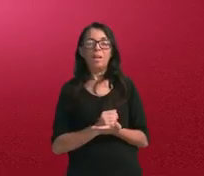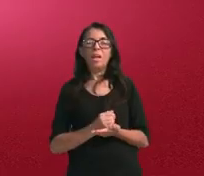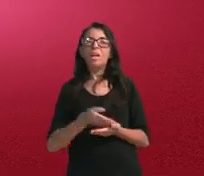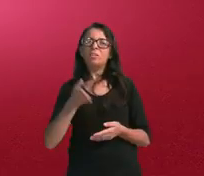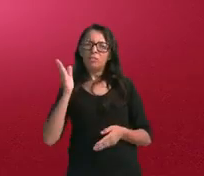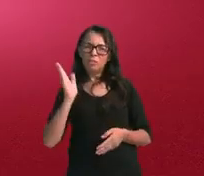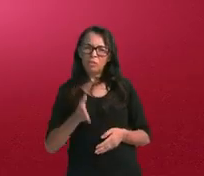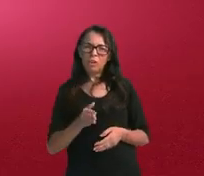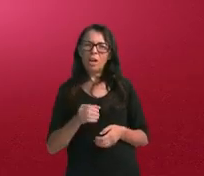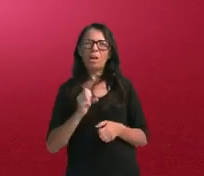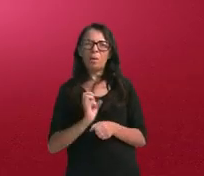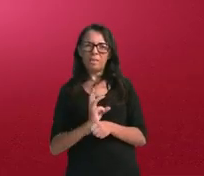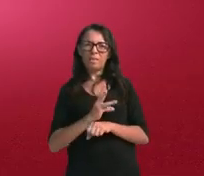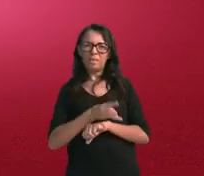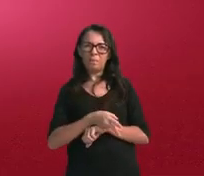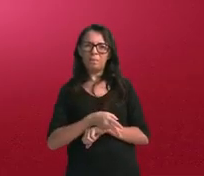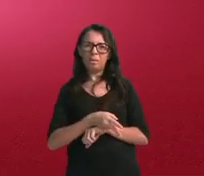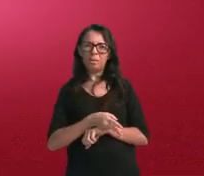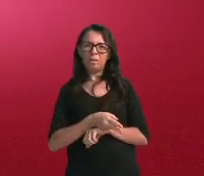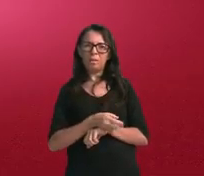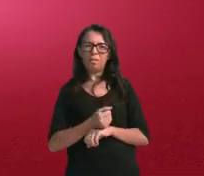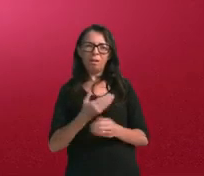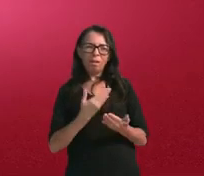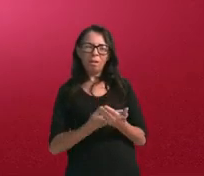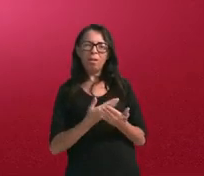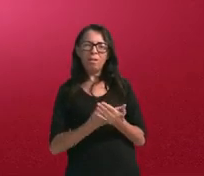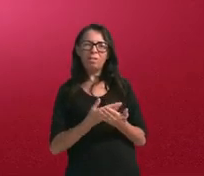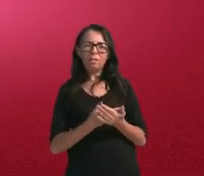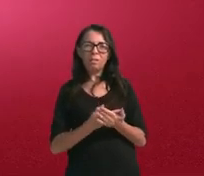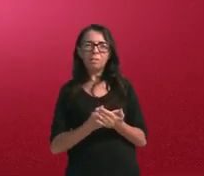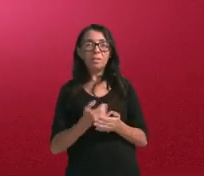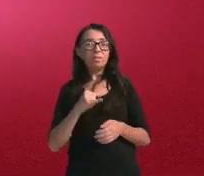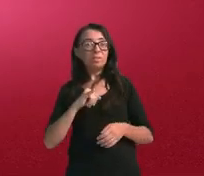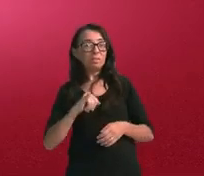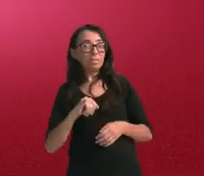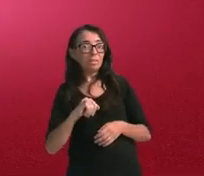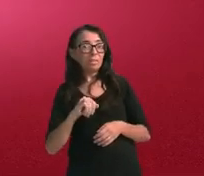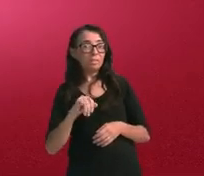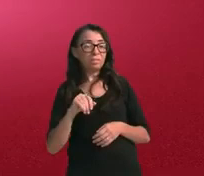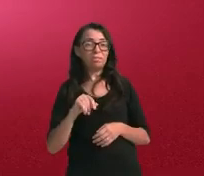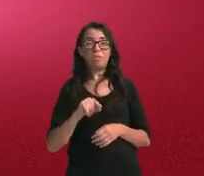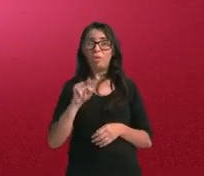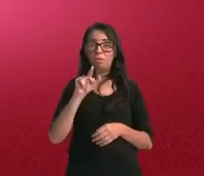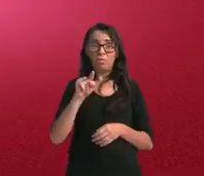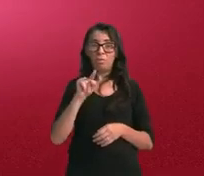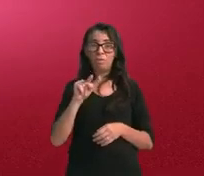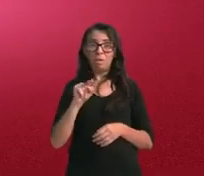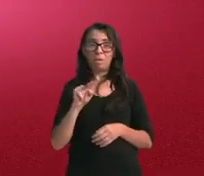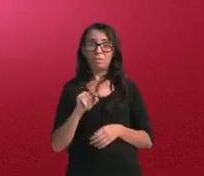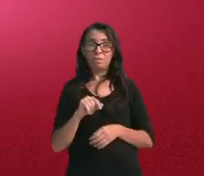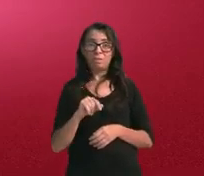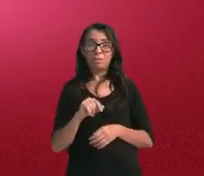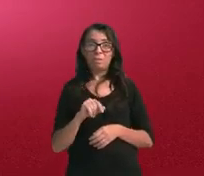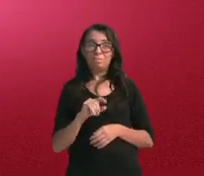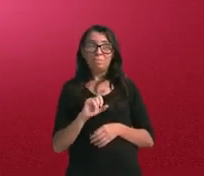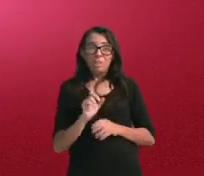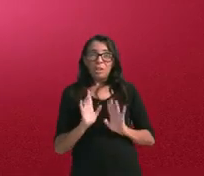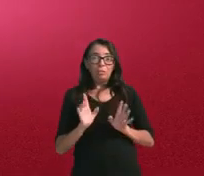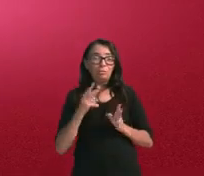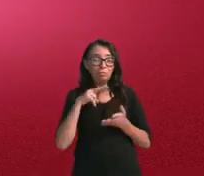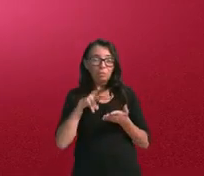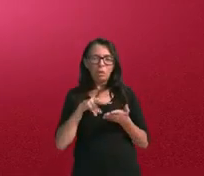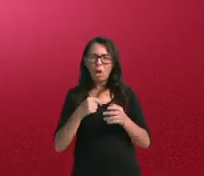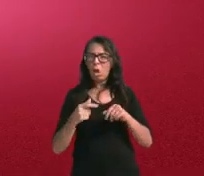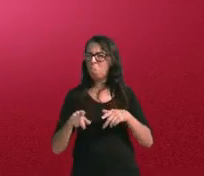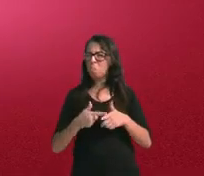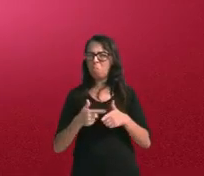possa estar acompanhando. Amém? Então, vamos lá. Quando Deus fizer, por seu intermédio, uma